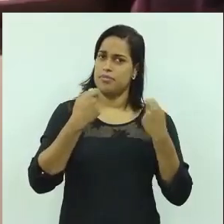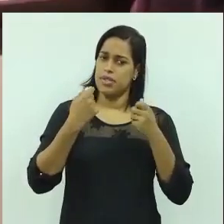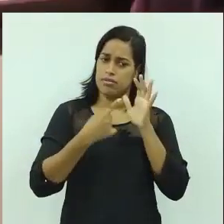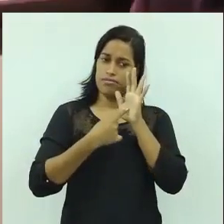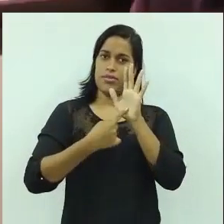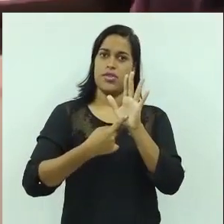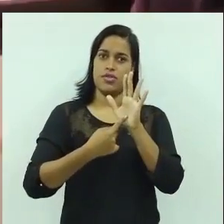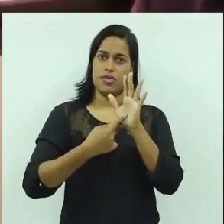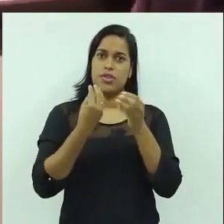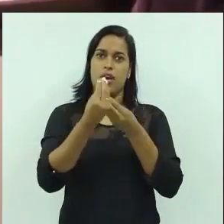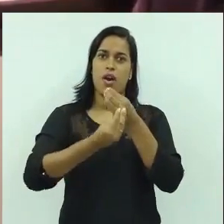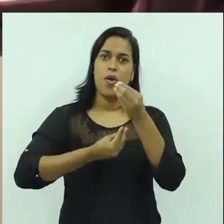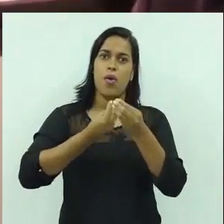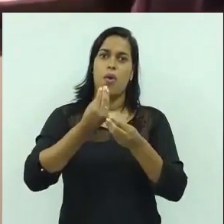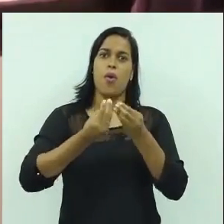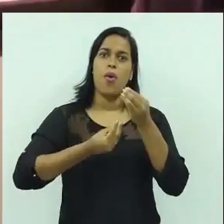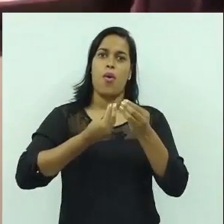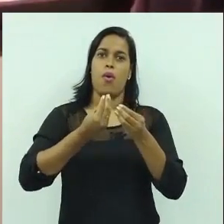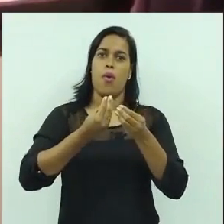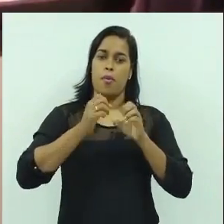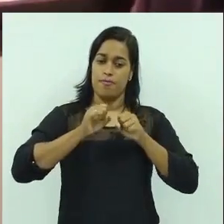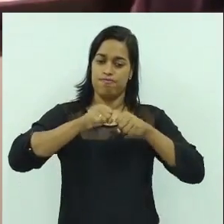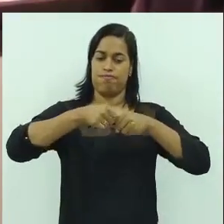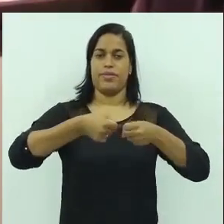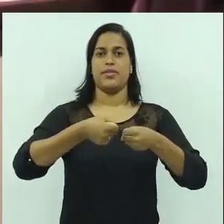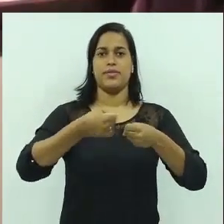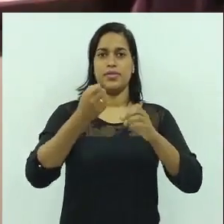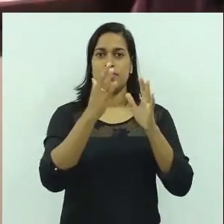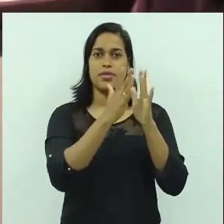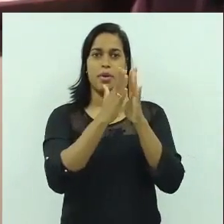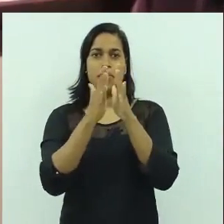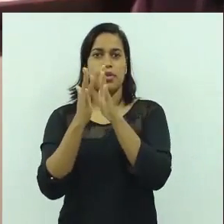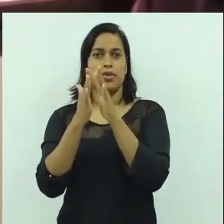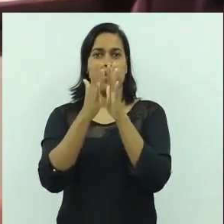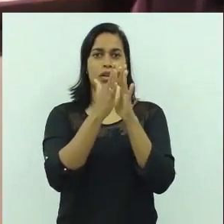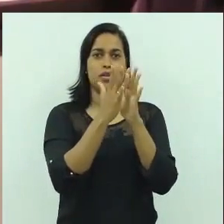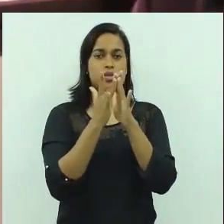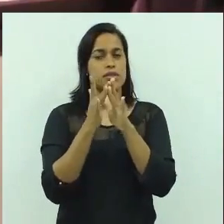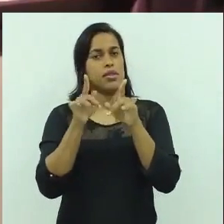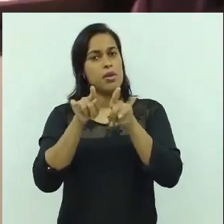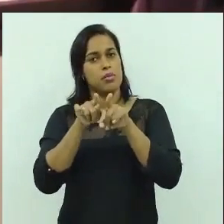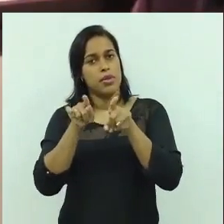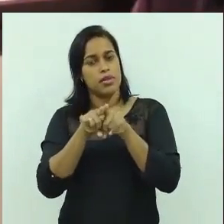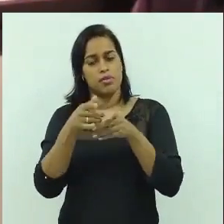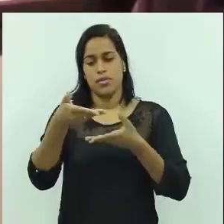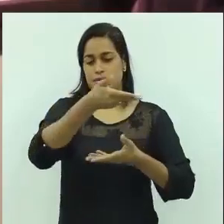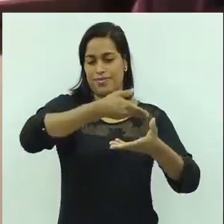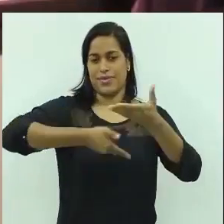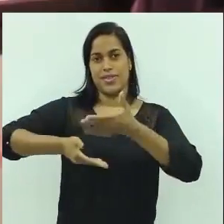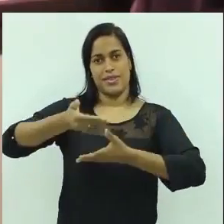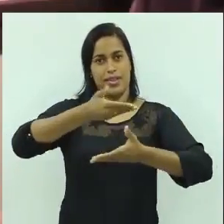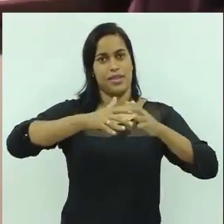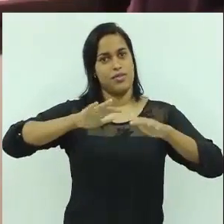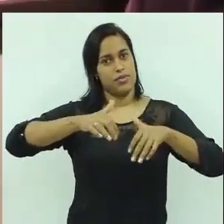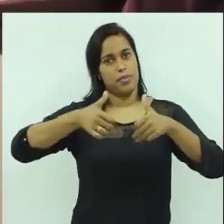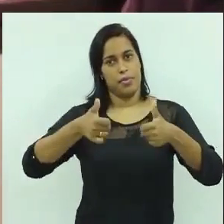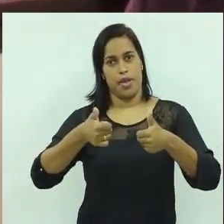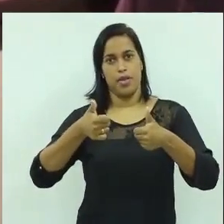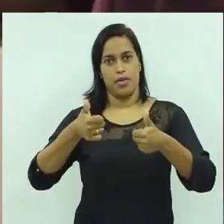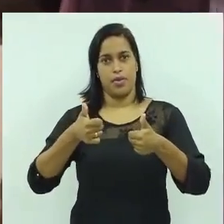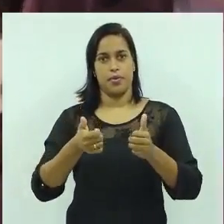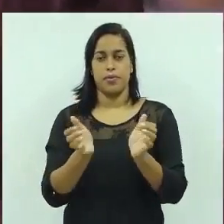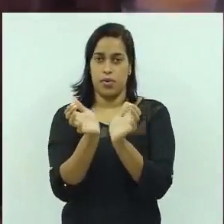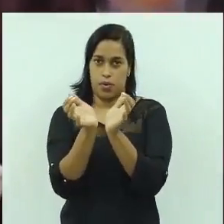extrovertida. Ou tentar forçar um pouquinho para na dinâmica ser mais proativo e interagir melhor com as